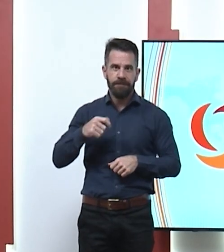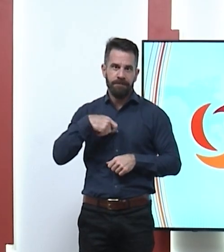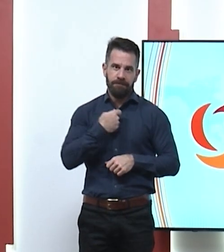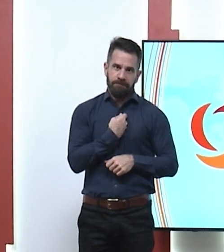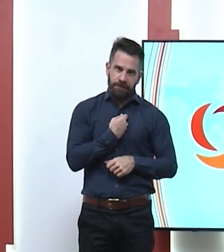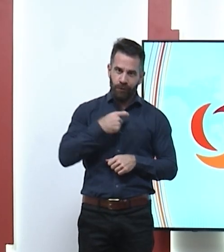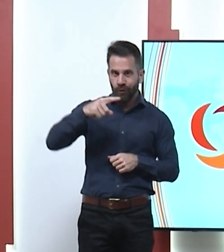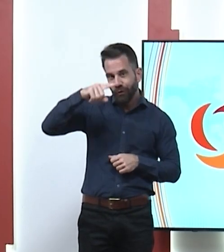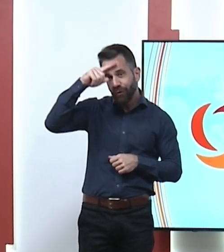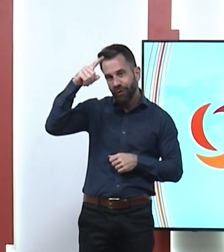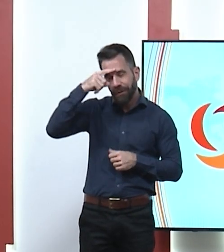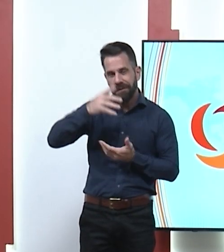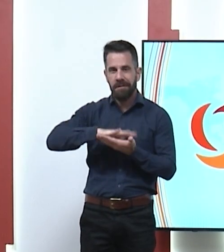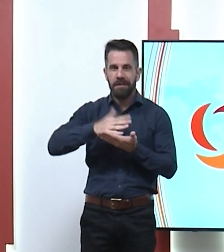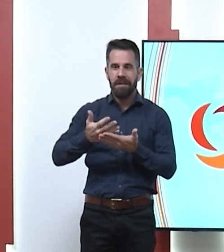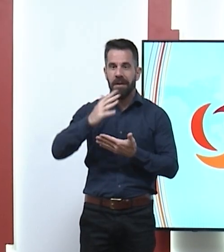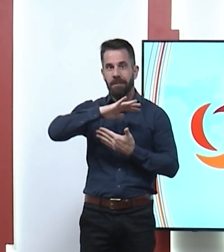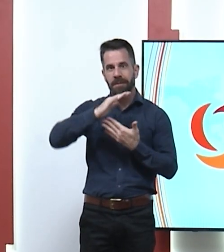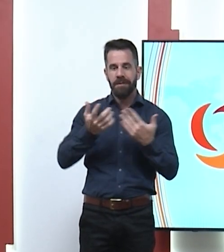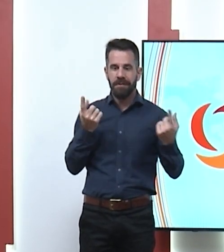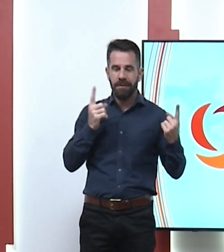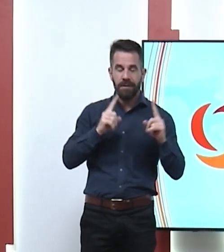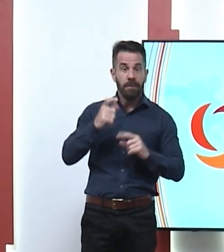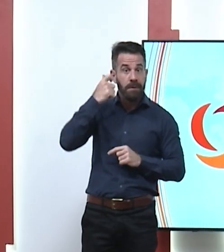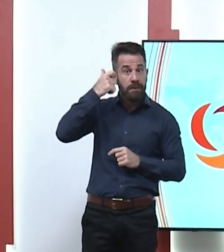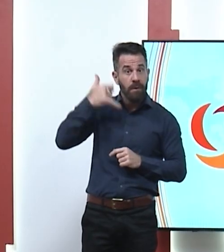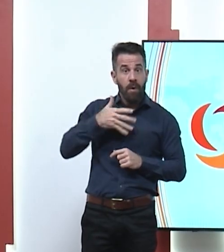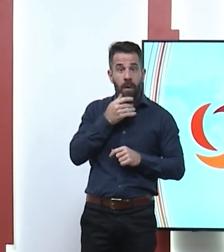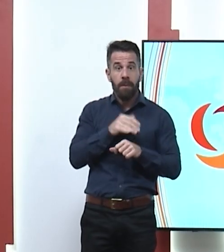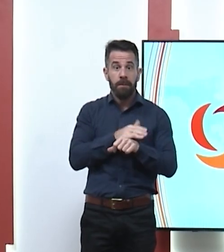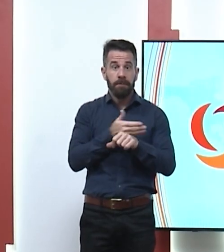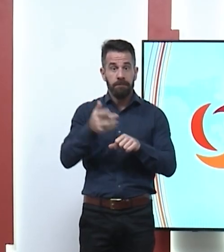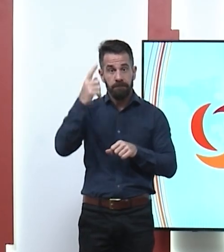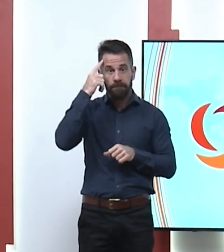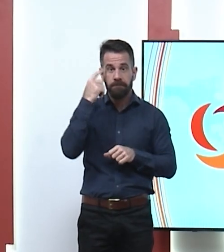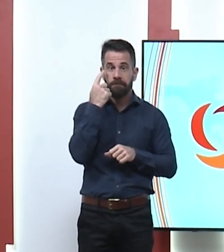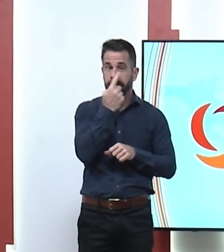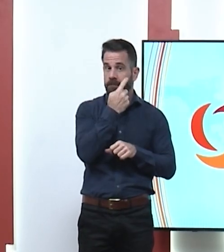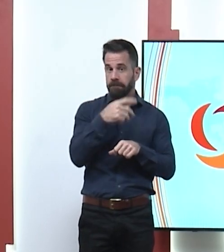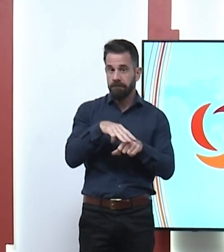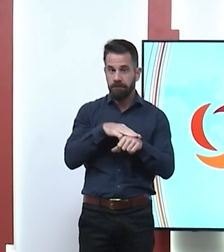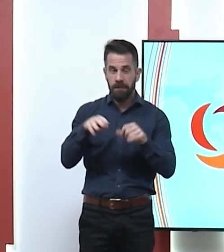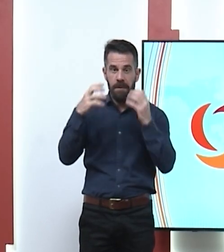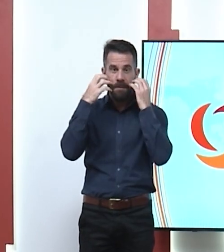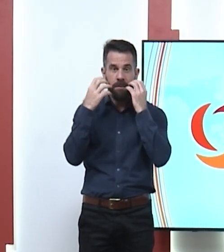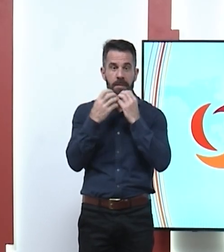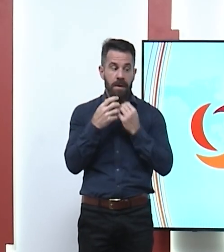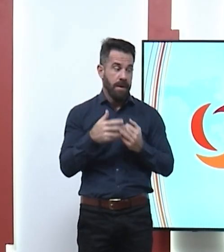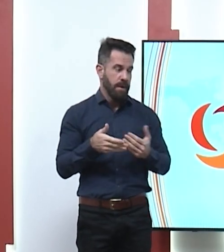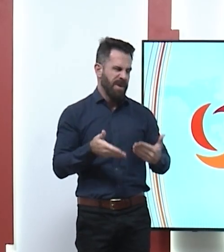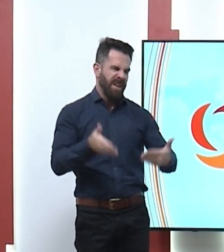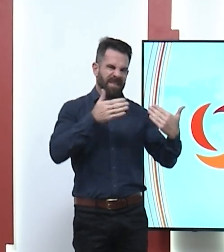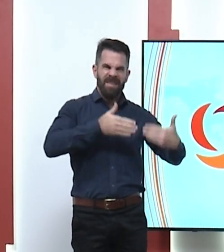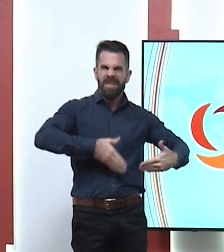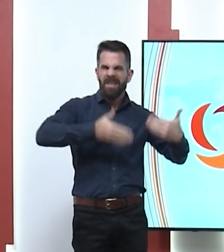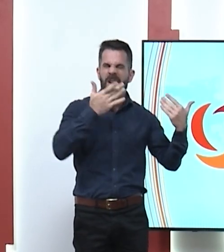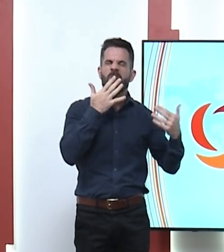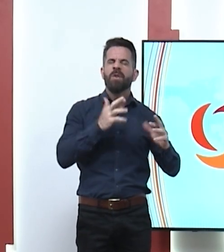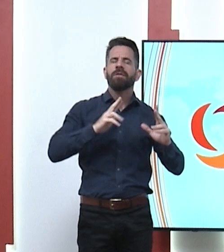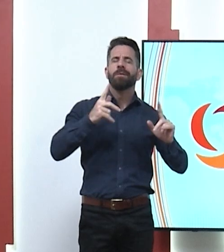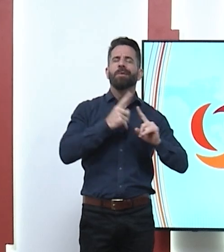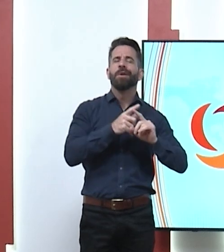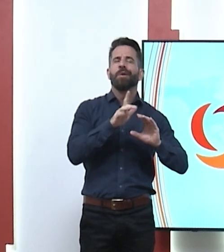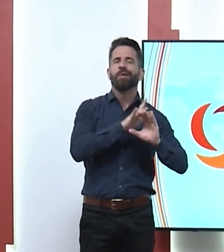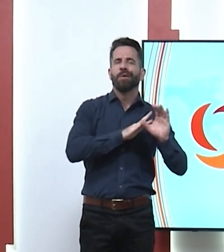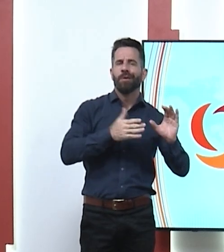estúdio é o professor Diego Barbosa. Ele é um homem branco, com cabelos e olhos castanhos e barba cheia. Atrás de nós está o